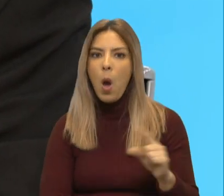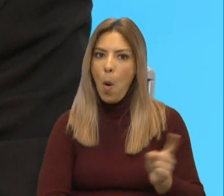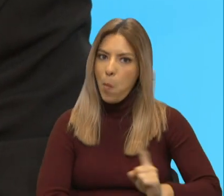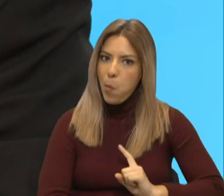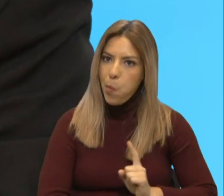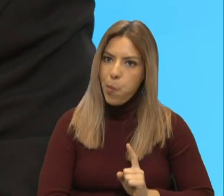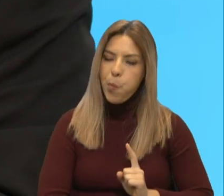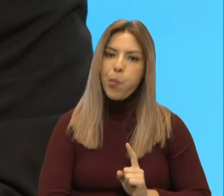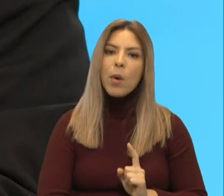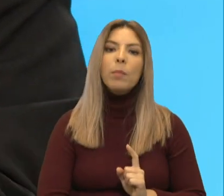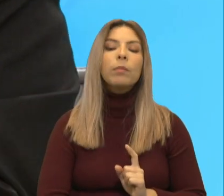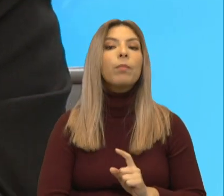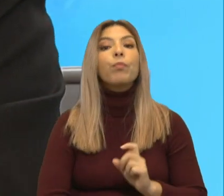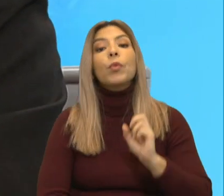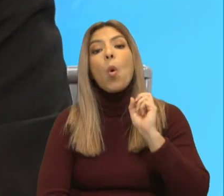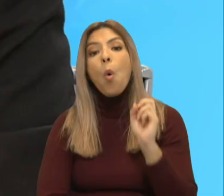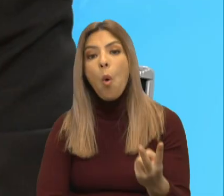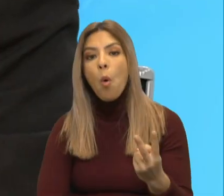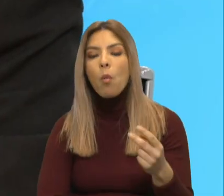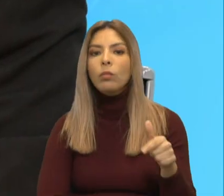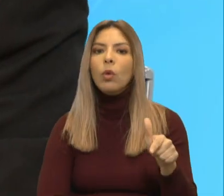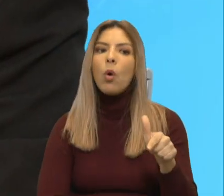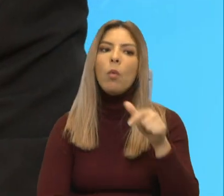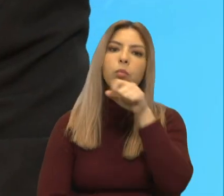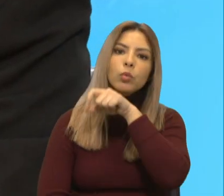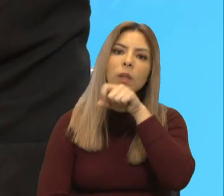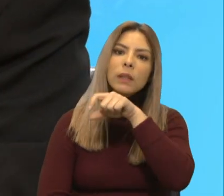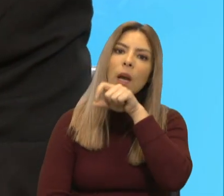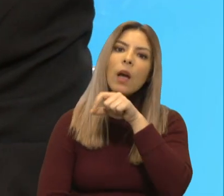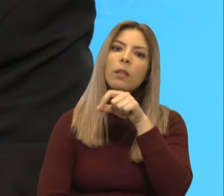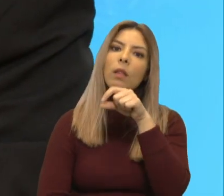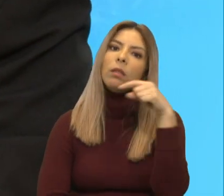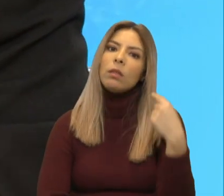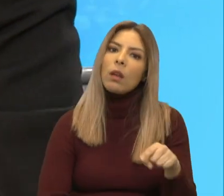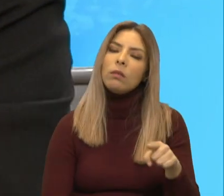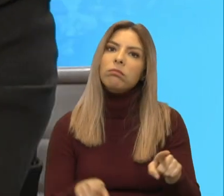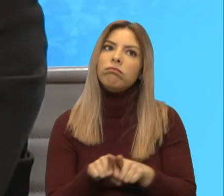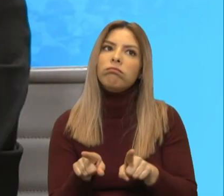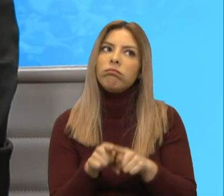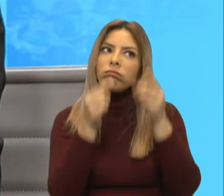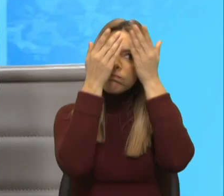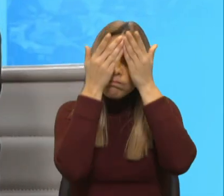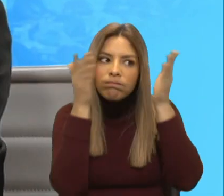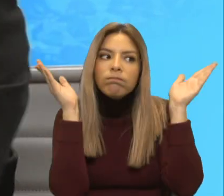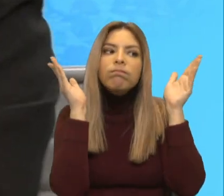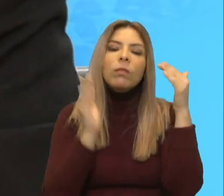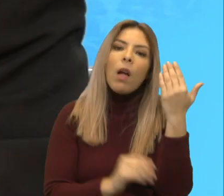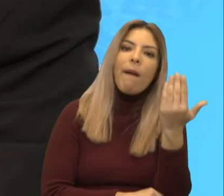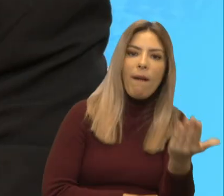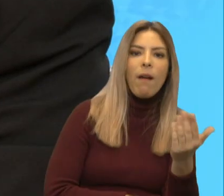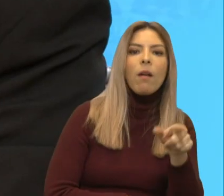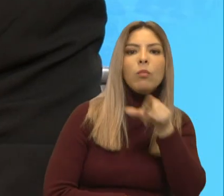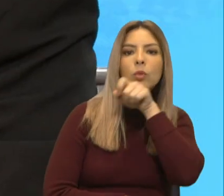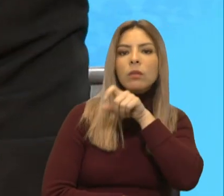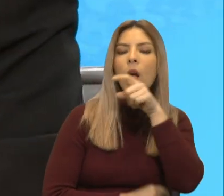Ou, digamos, as oportunidades de trabalho que há, de facto, estão abertas ou disponíveis apenas para aqueles que têm